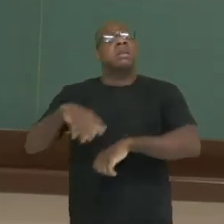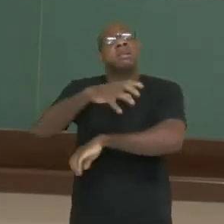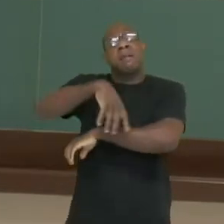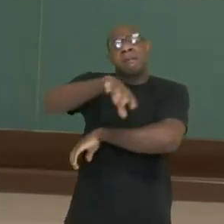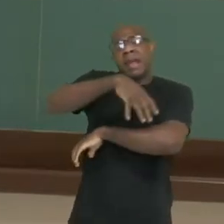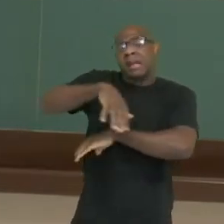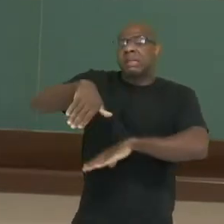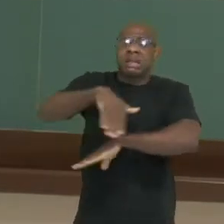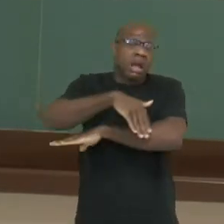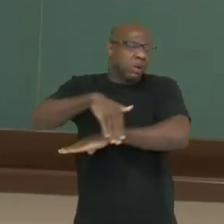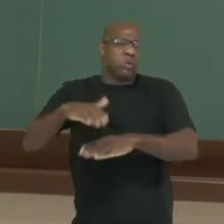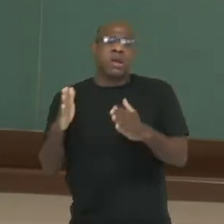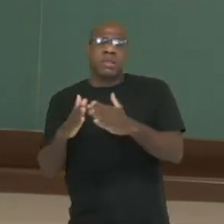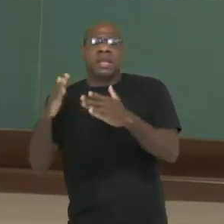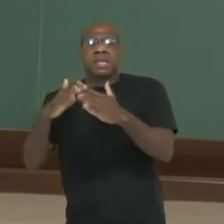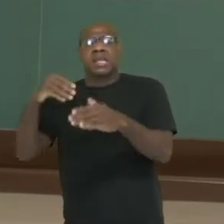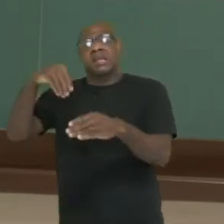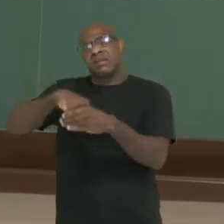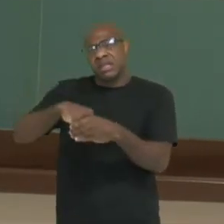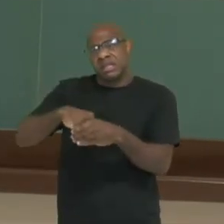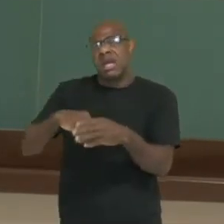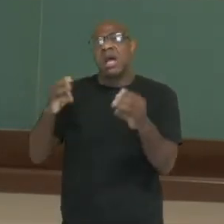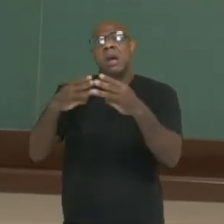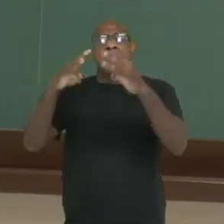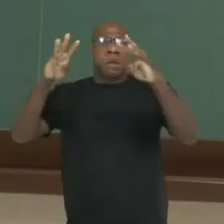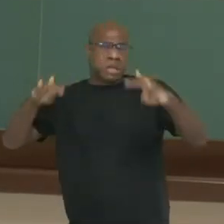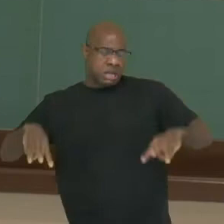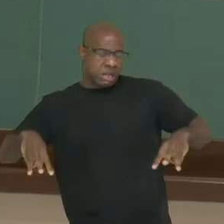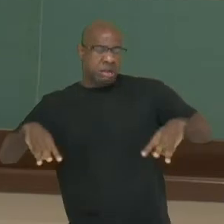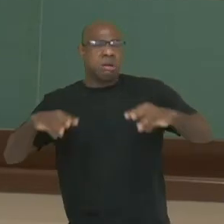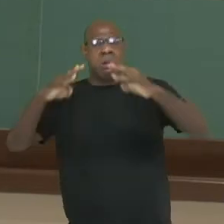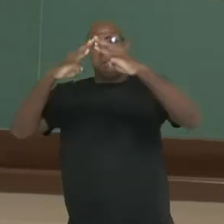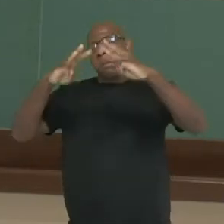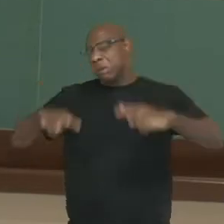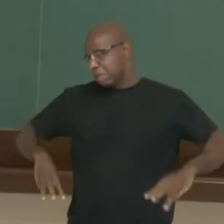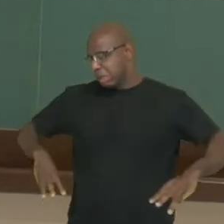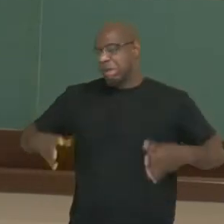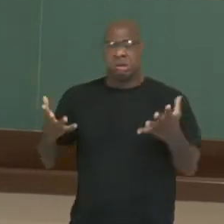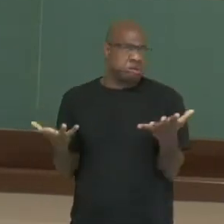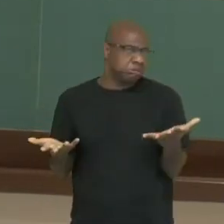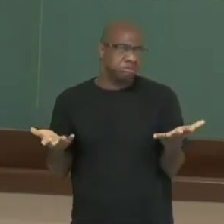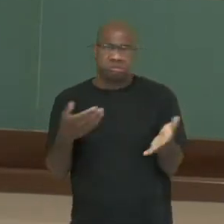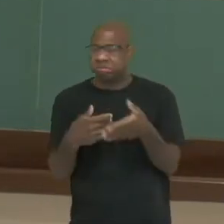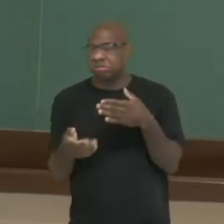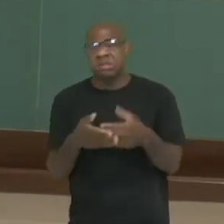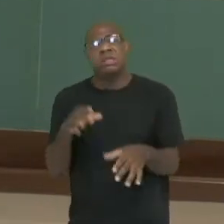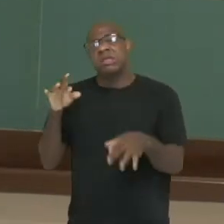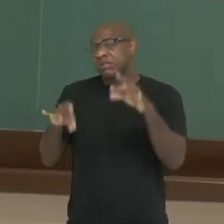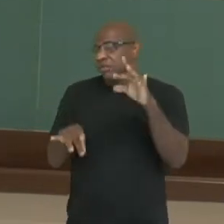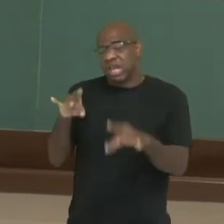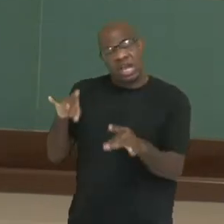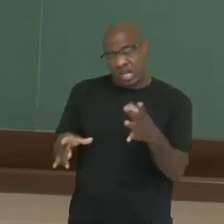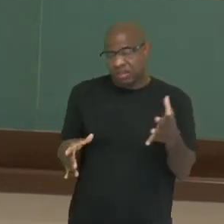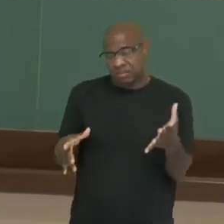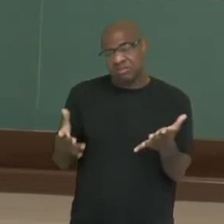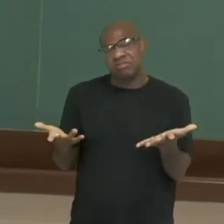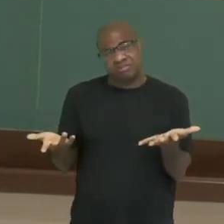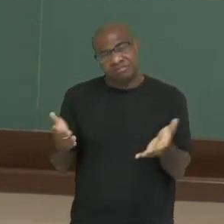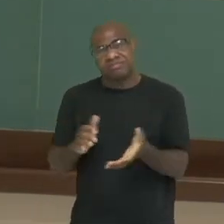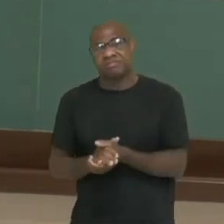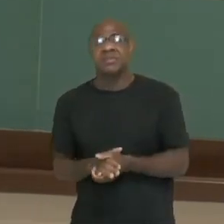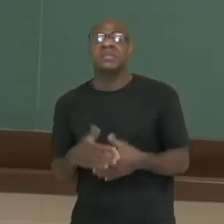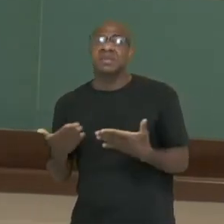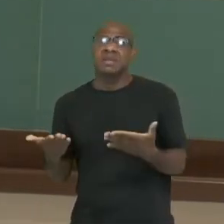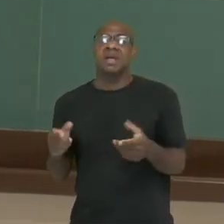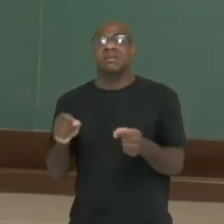rua, na igreja, no museu, no teatro, né? O teatro é onde o público está. E aí a gente faz